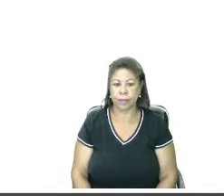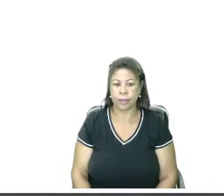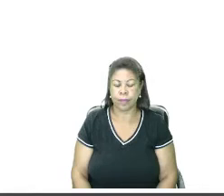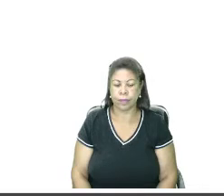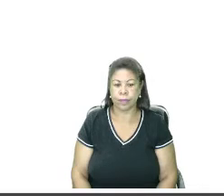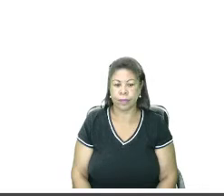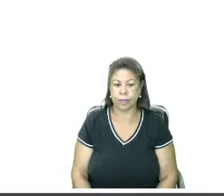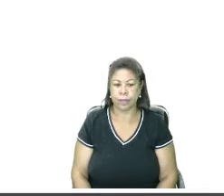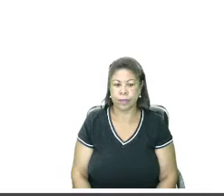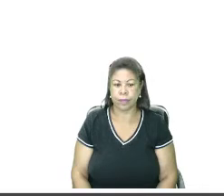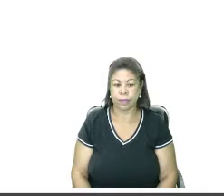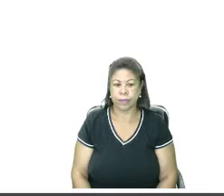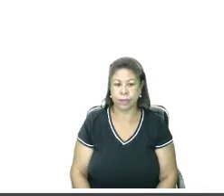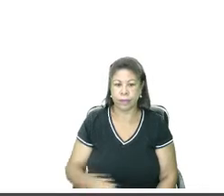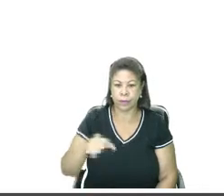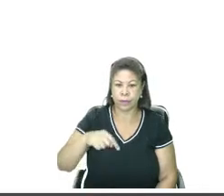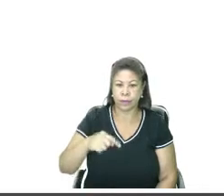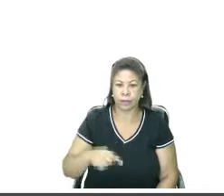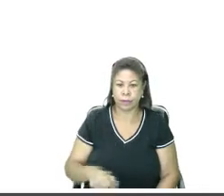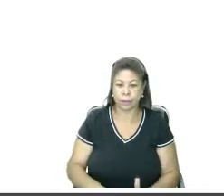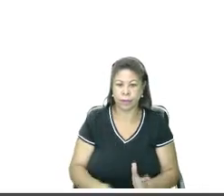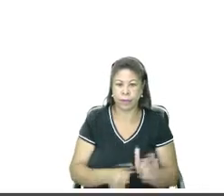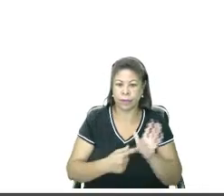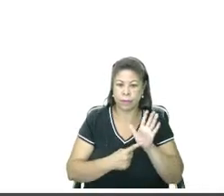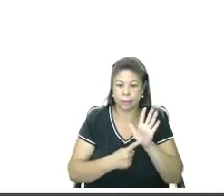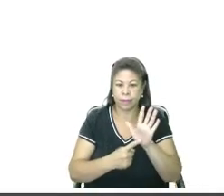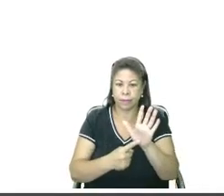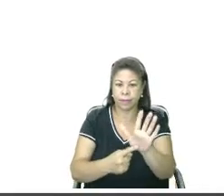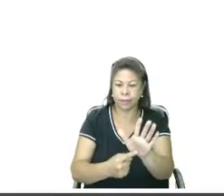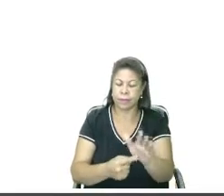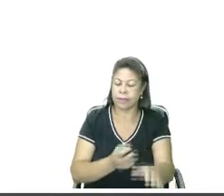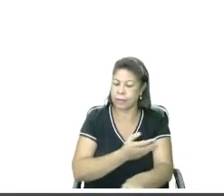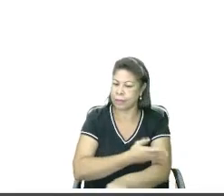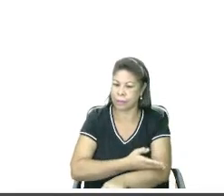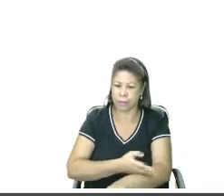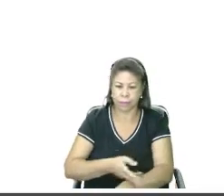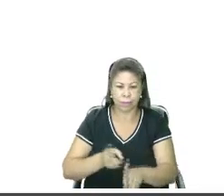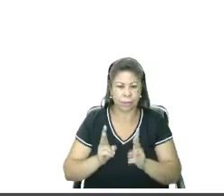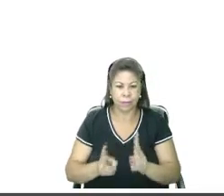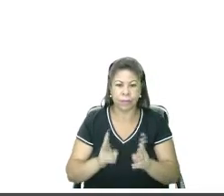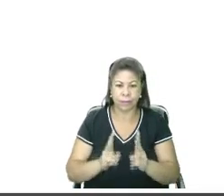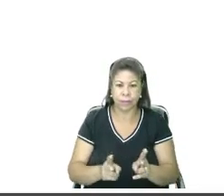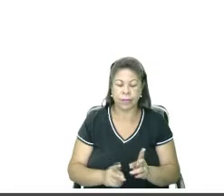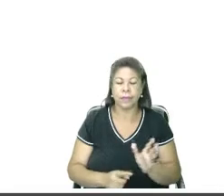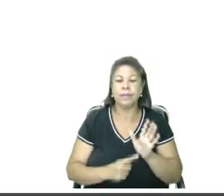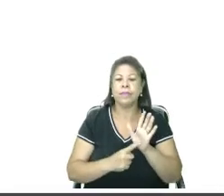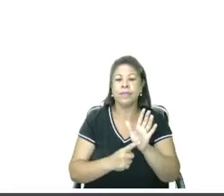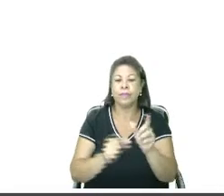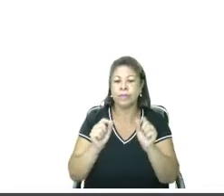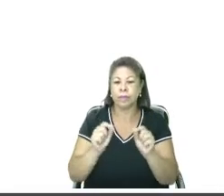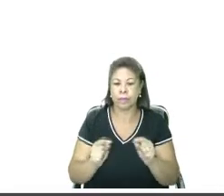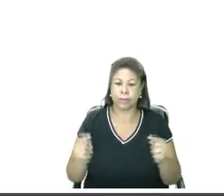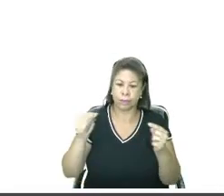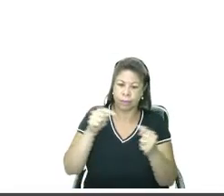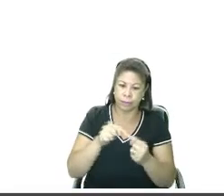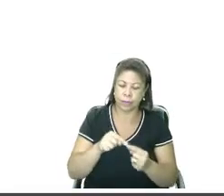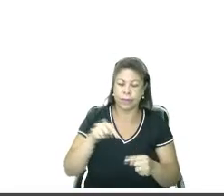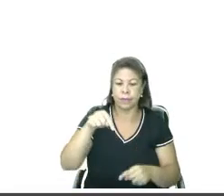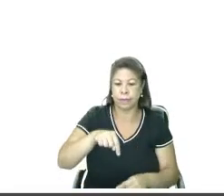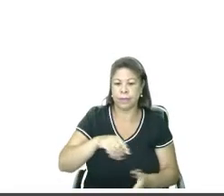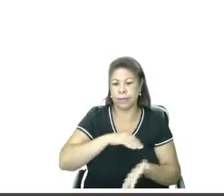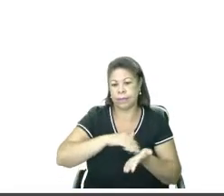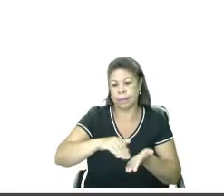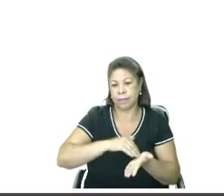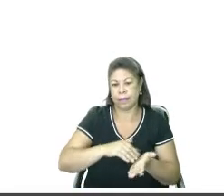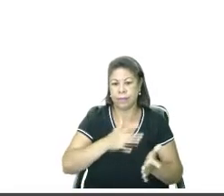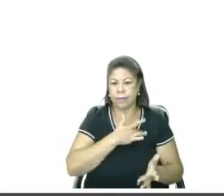Nessa primeira tela, como de costume, a gente traz a identificação do município, da Secretaria de Saúde, né, o nome